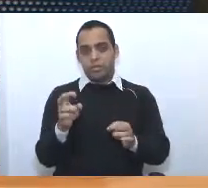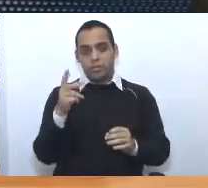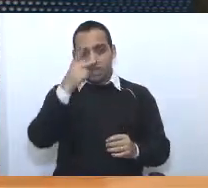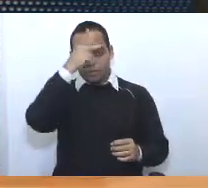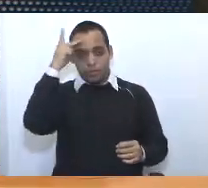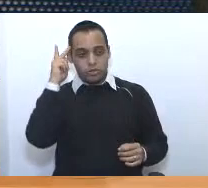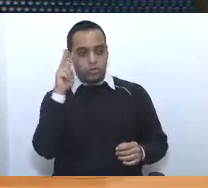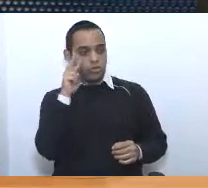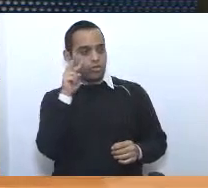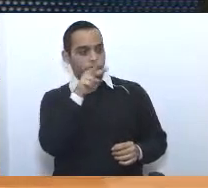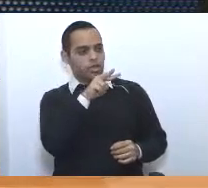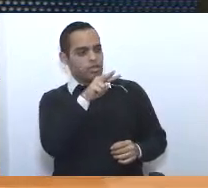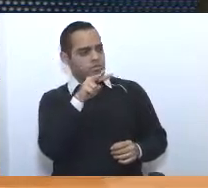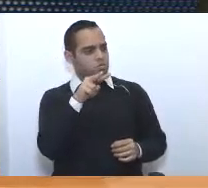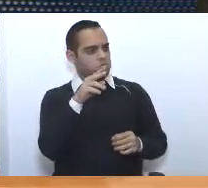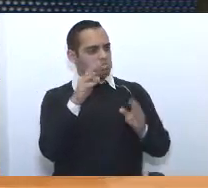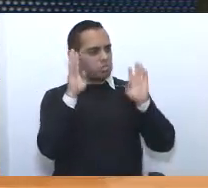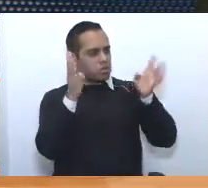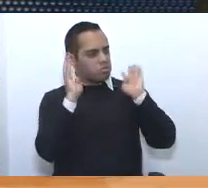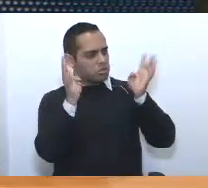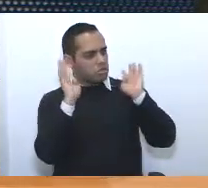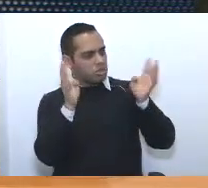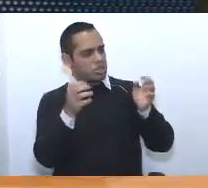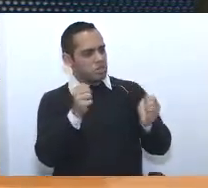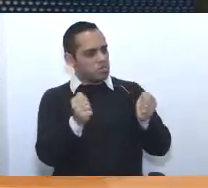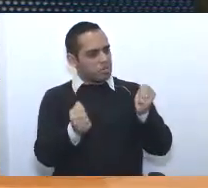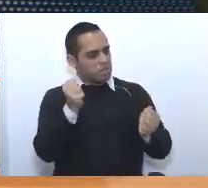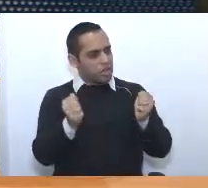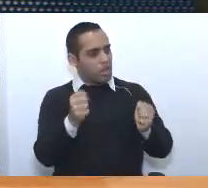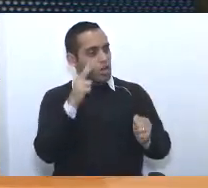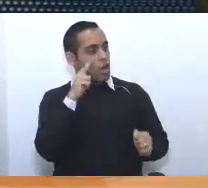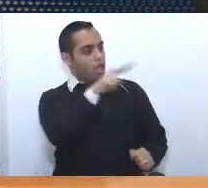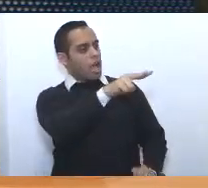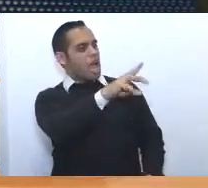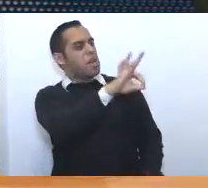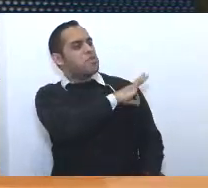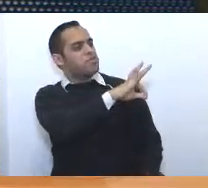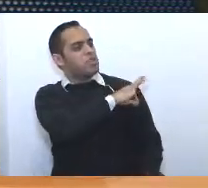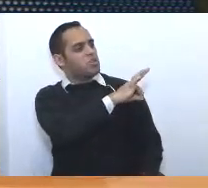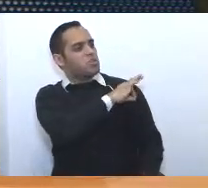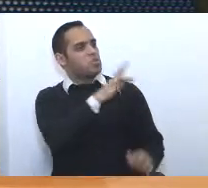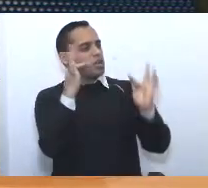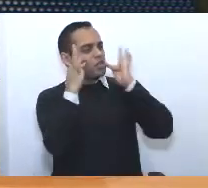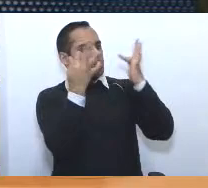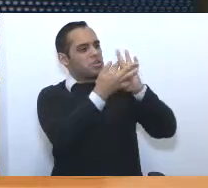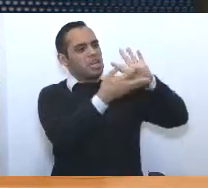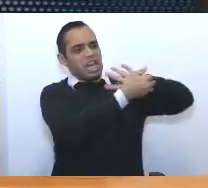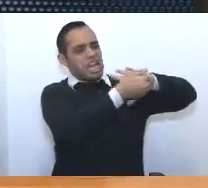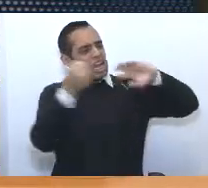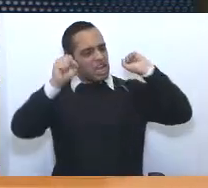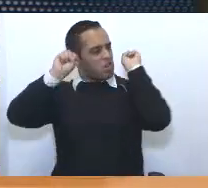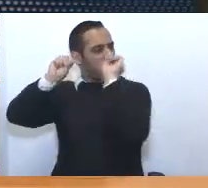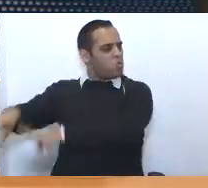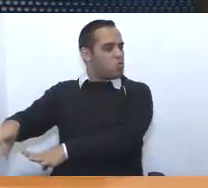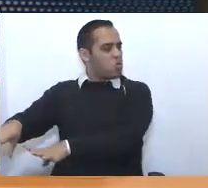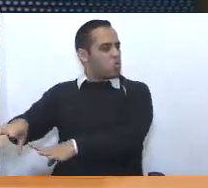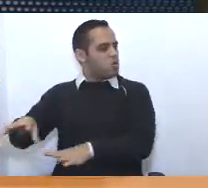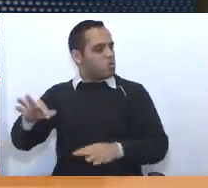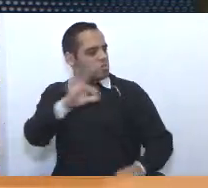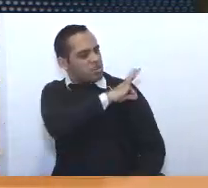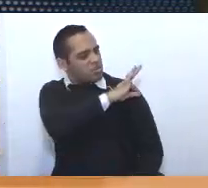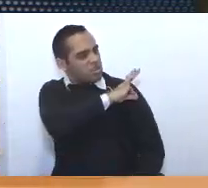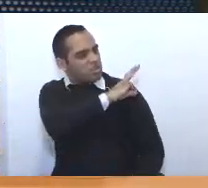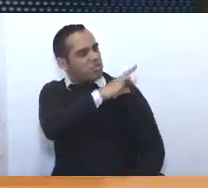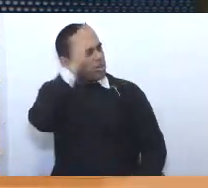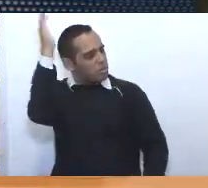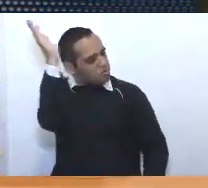os carros, caminhões da prefeitura, o que é que diz? Olha, a prefeitura está tirando o morador, a prefeitura está derrubando a casa,